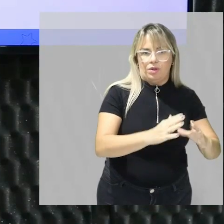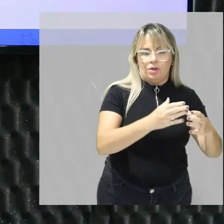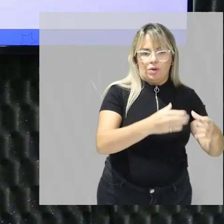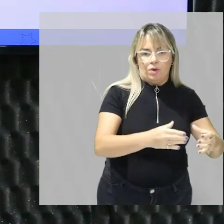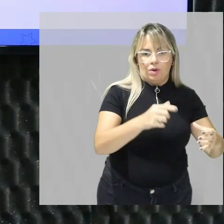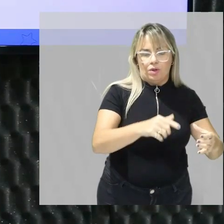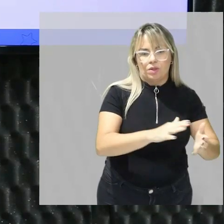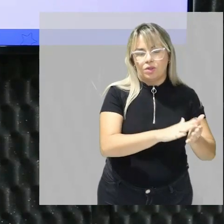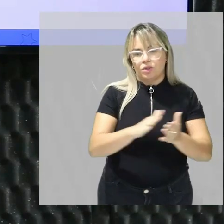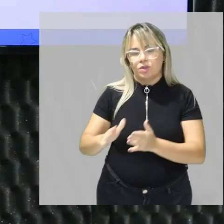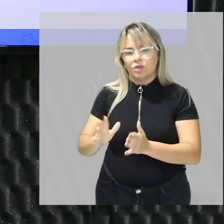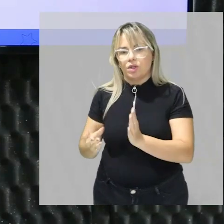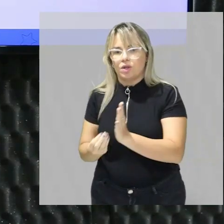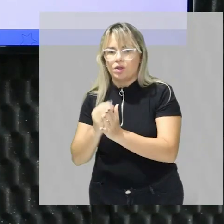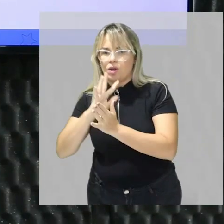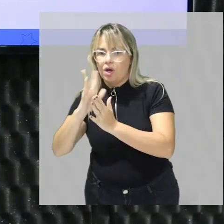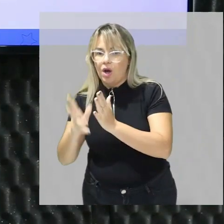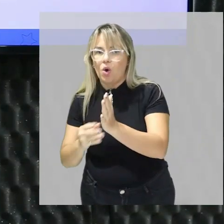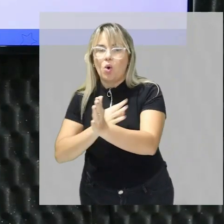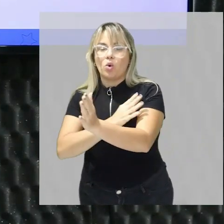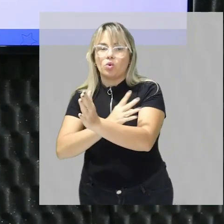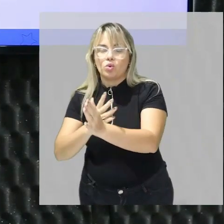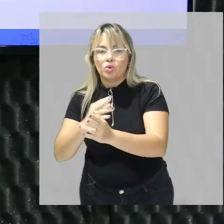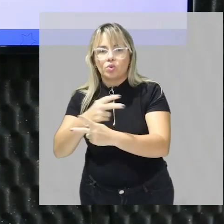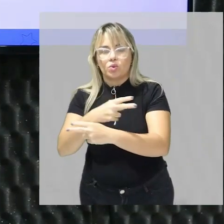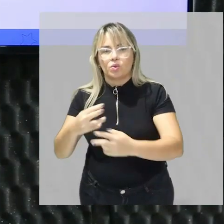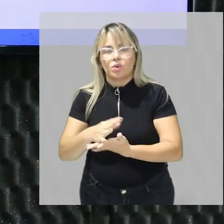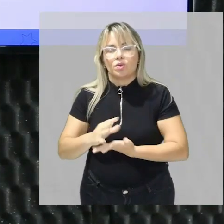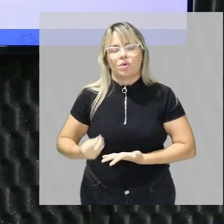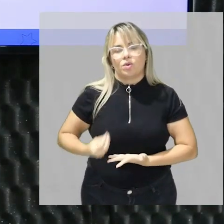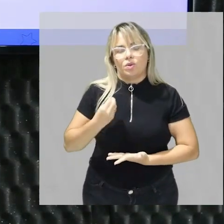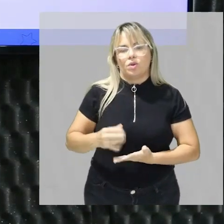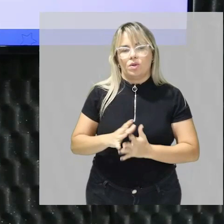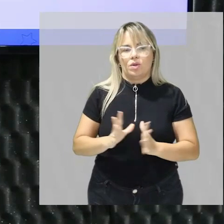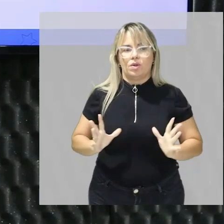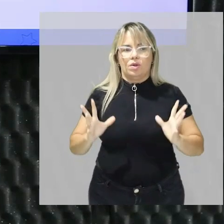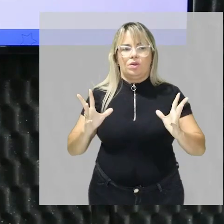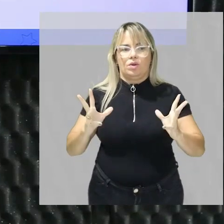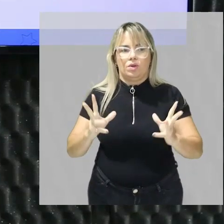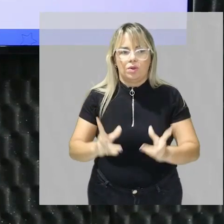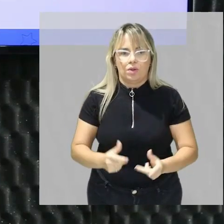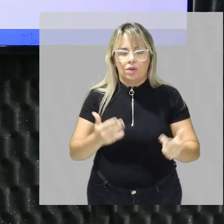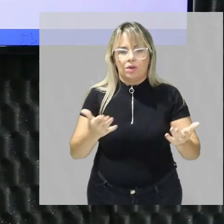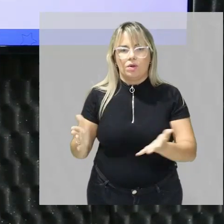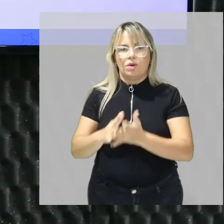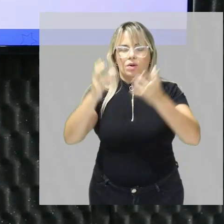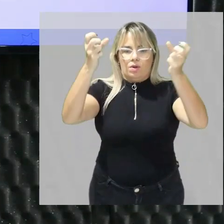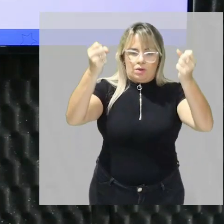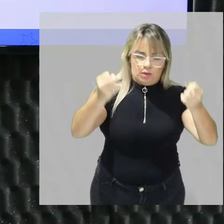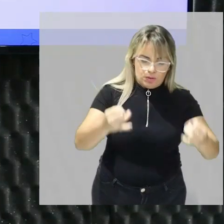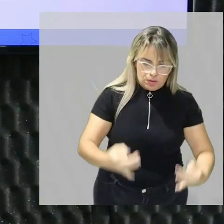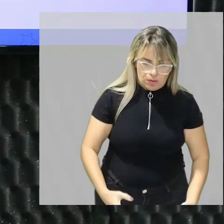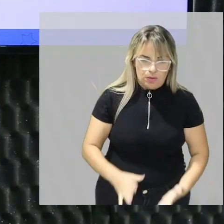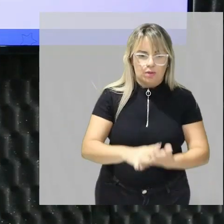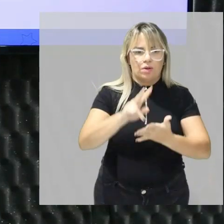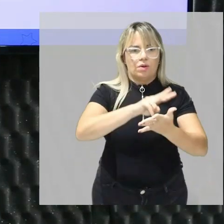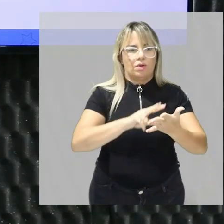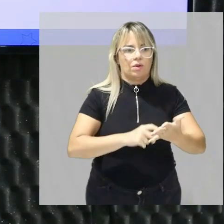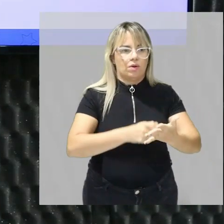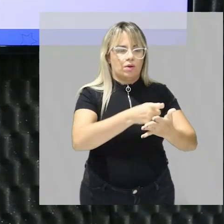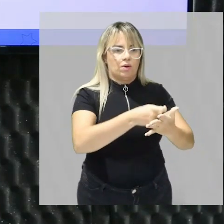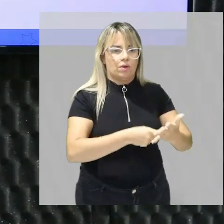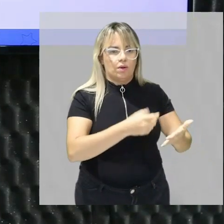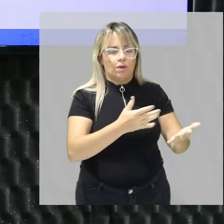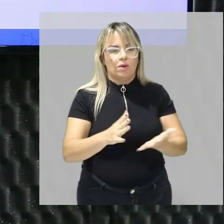O nicho são os hábitos do indivíduo. Foram todas essas descrições que a gente acabou de ler aqui